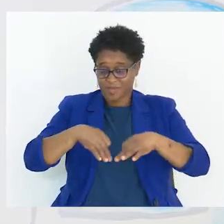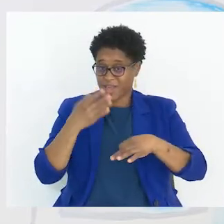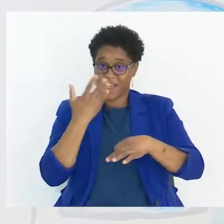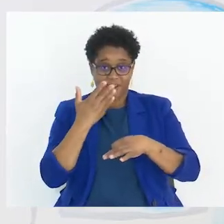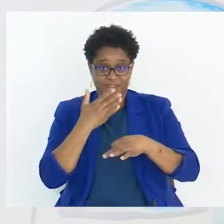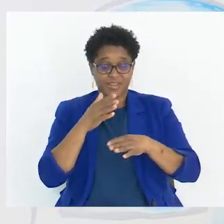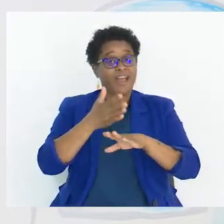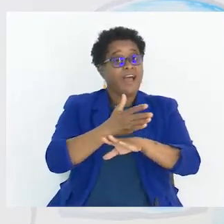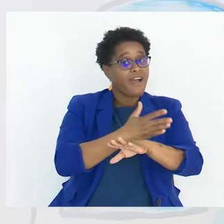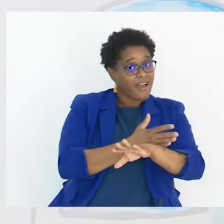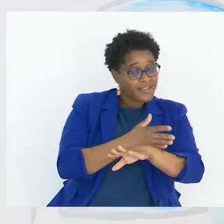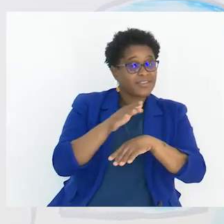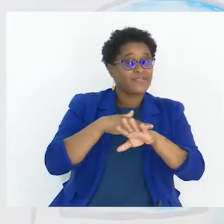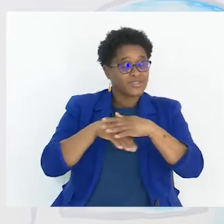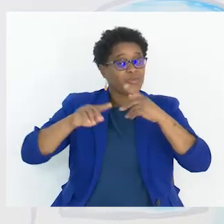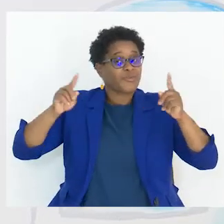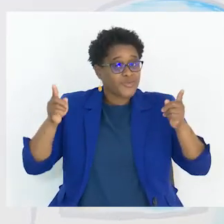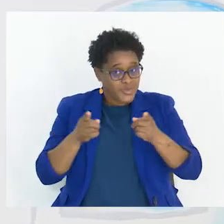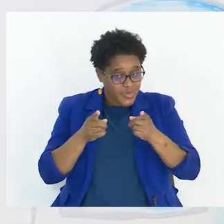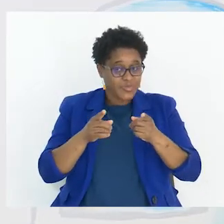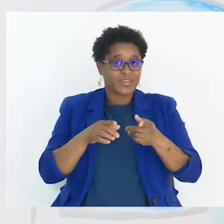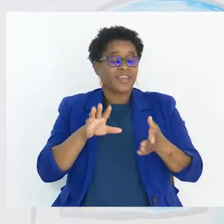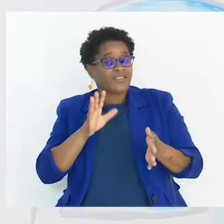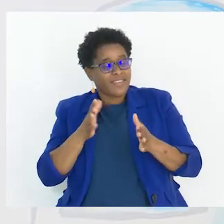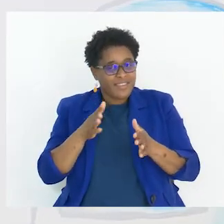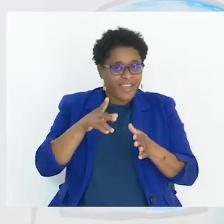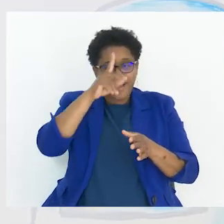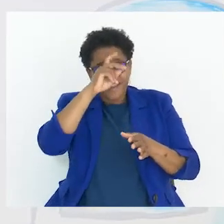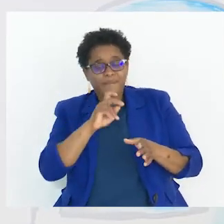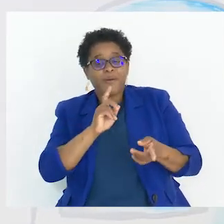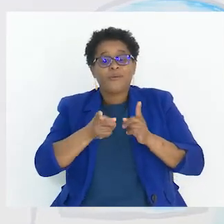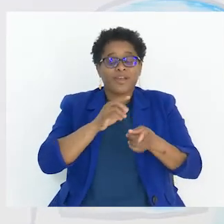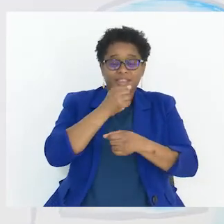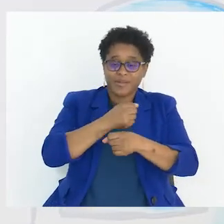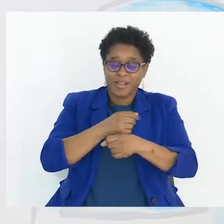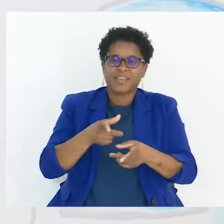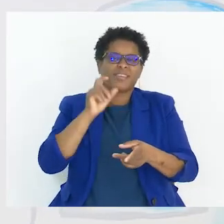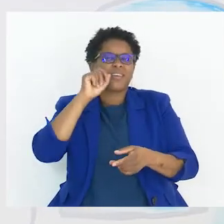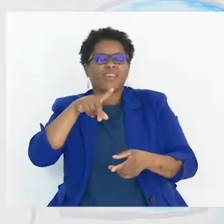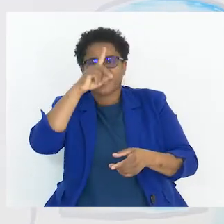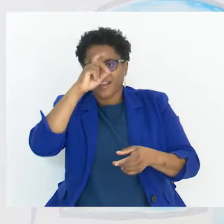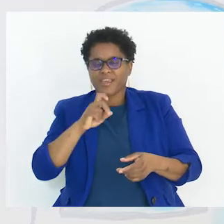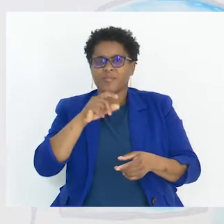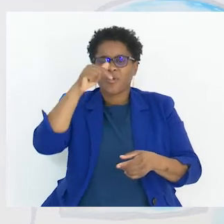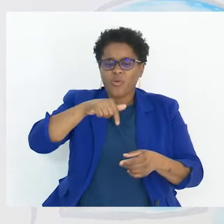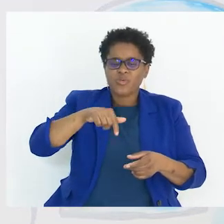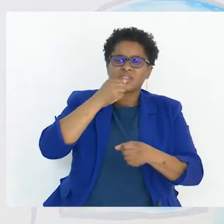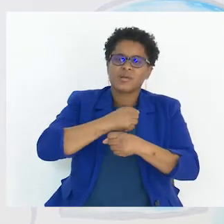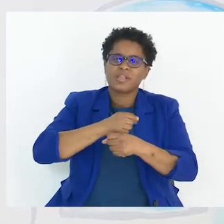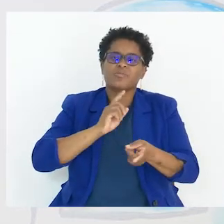aula sem antes fazer a síntese, não é? Nós vamos tentar recordar o que é que vimos, quem se lembra. Hoje, o que é que nós